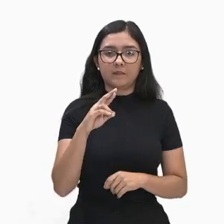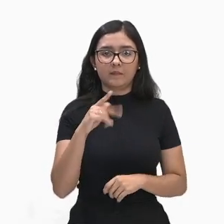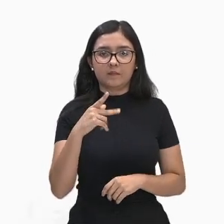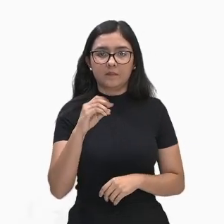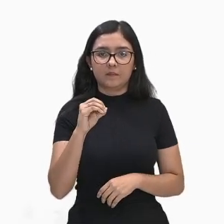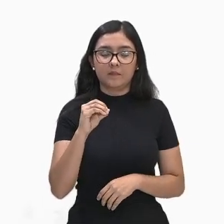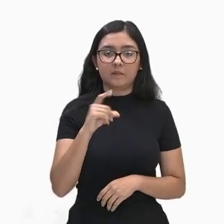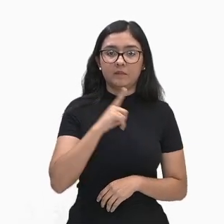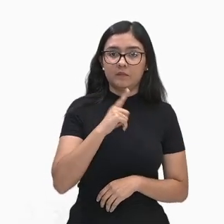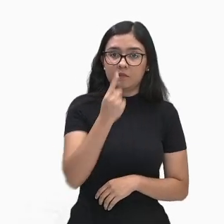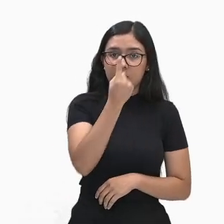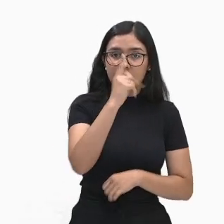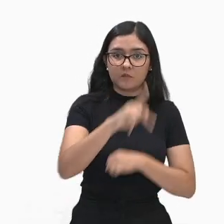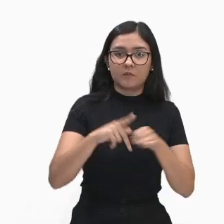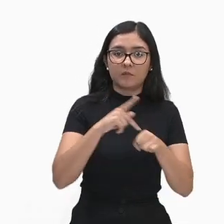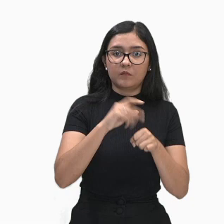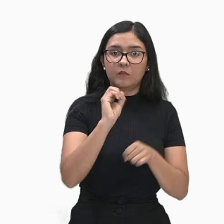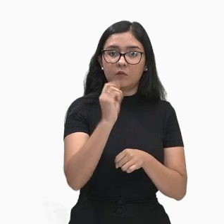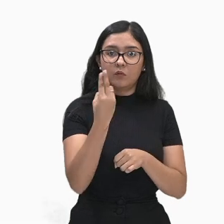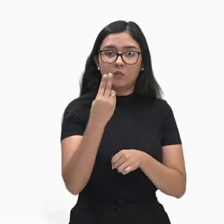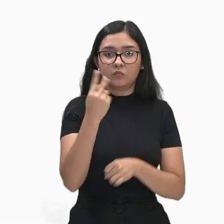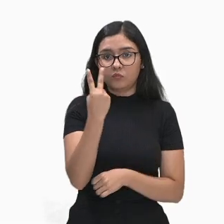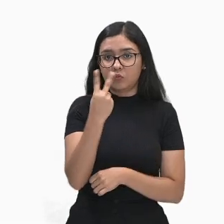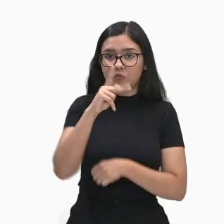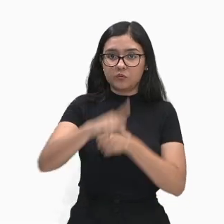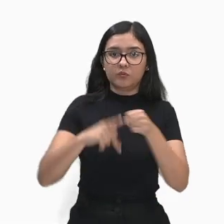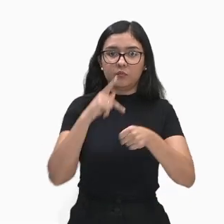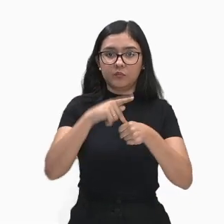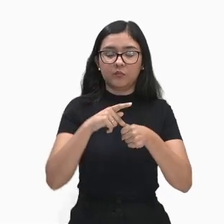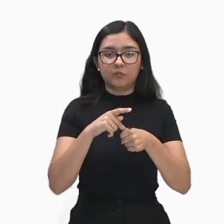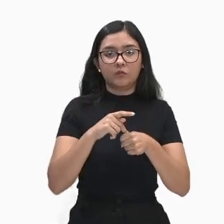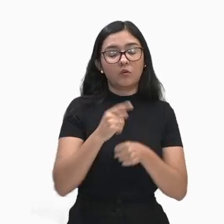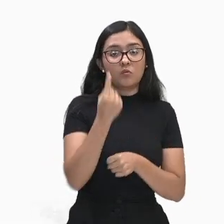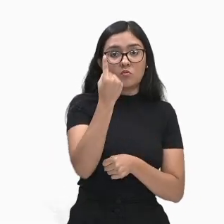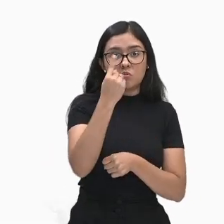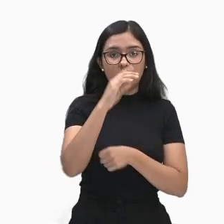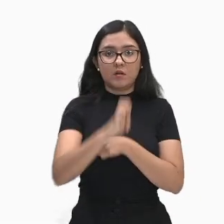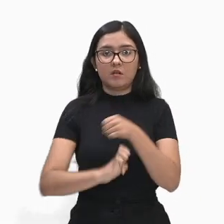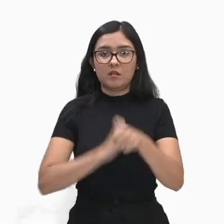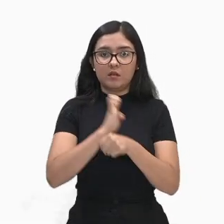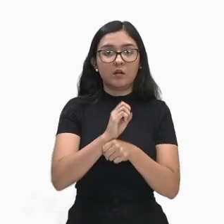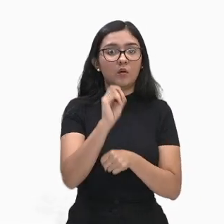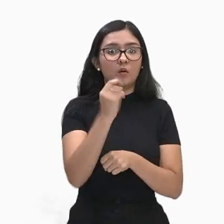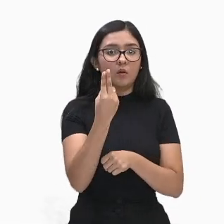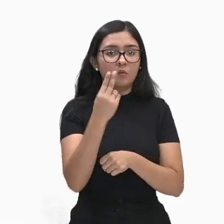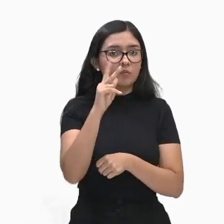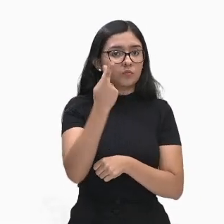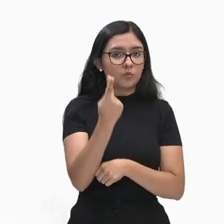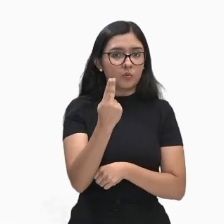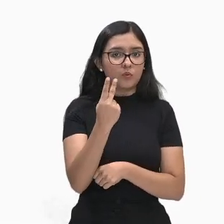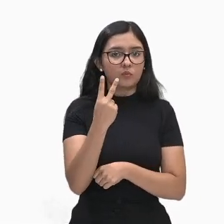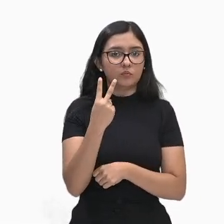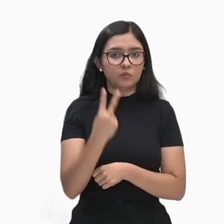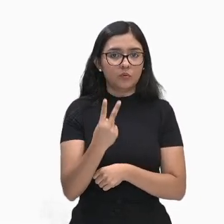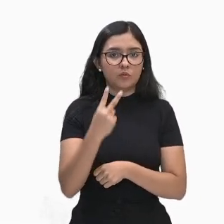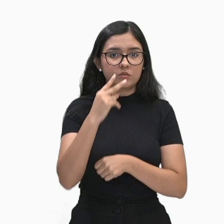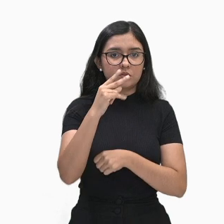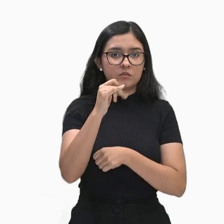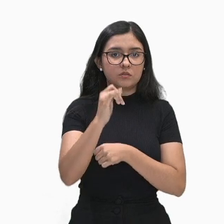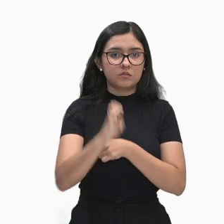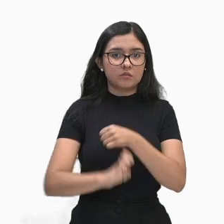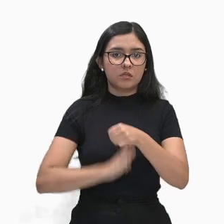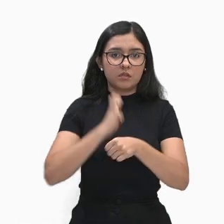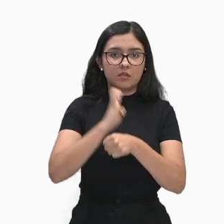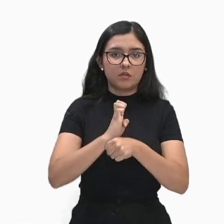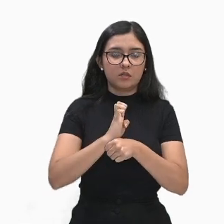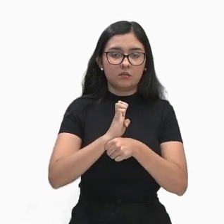ele tem 2 prótons a mais. Ou o corpo tem um elétron a mais ou ele tem 2 elétrons a mais, tá, pessoal? Então a